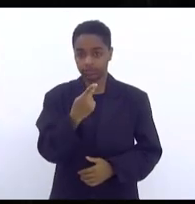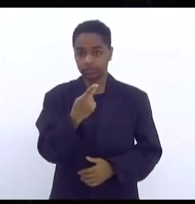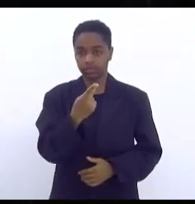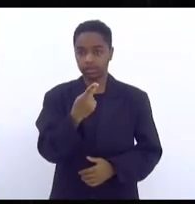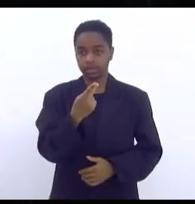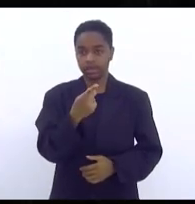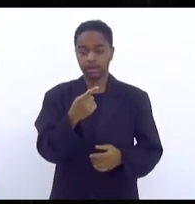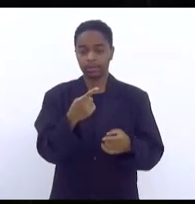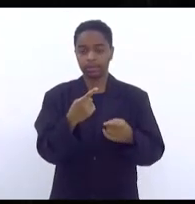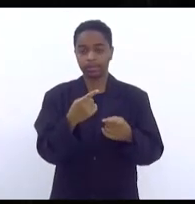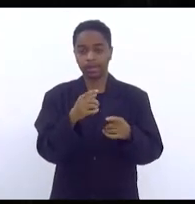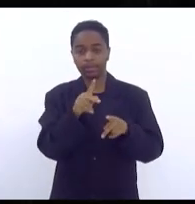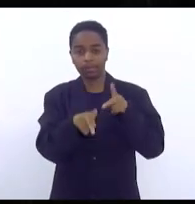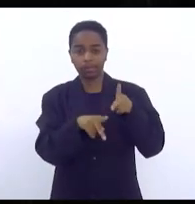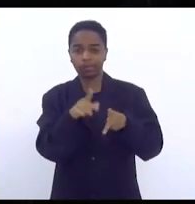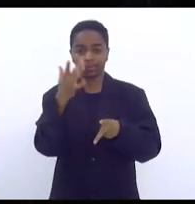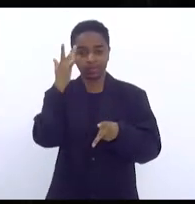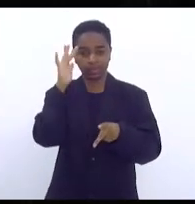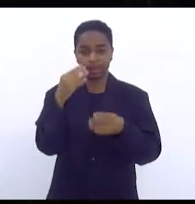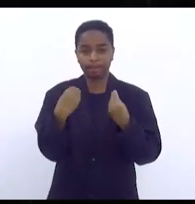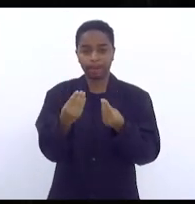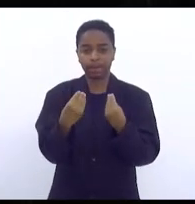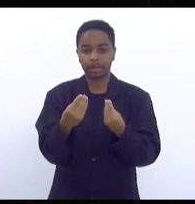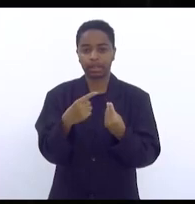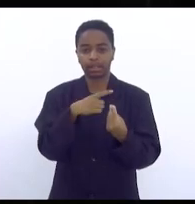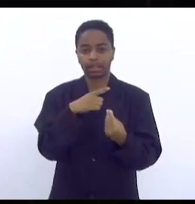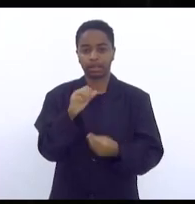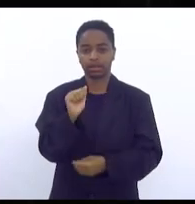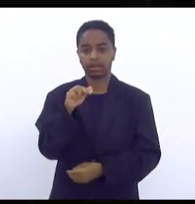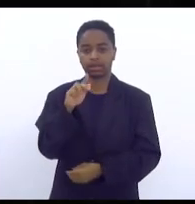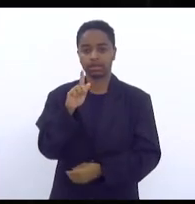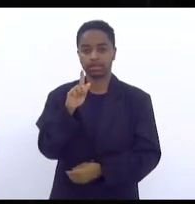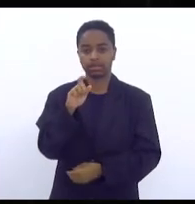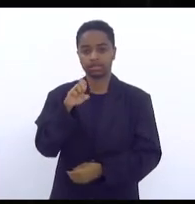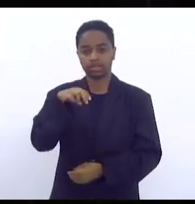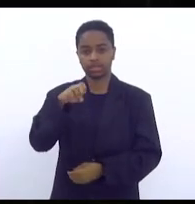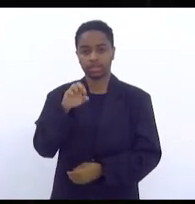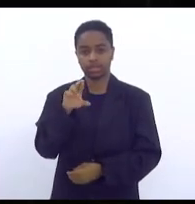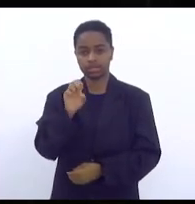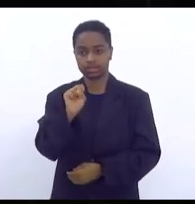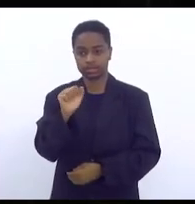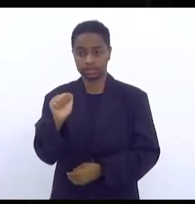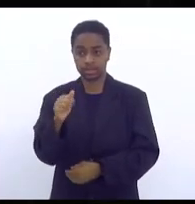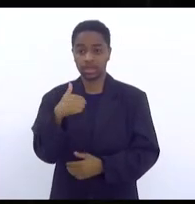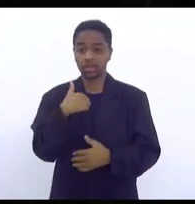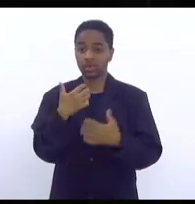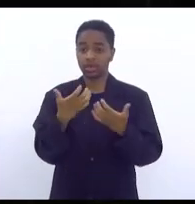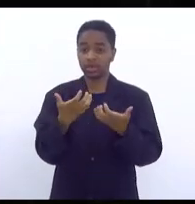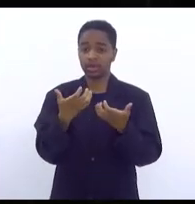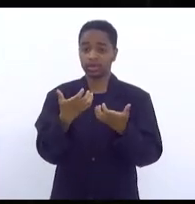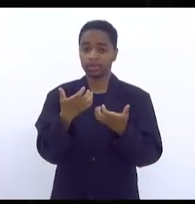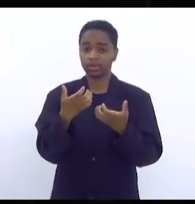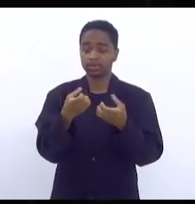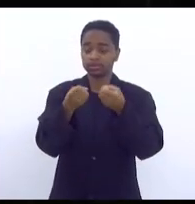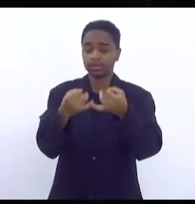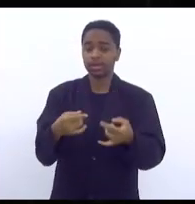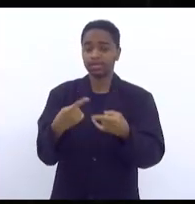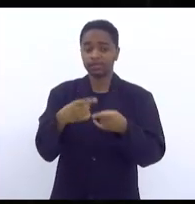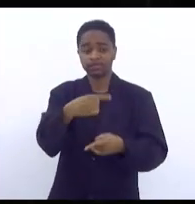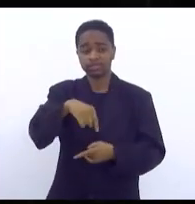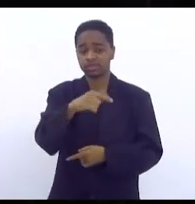muito bem para que serve a Gena eh eu gostaria de colocar aqui que a Gena não tem uma preocupação de uma gestão